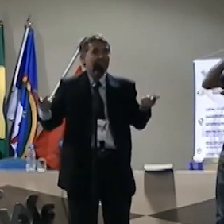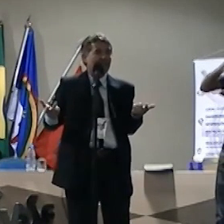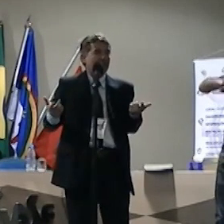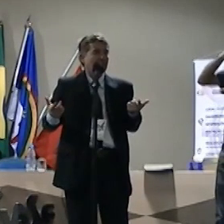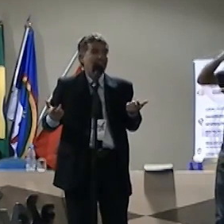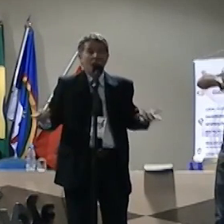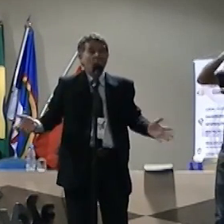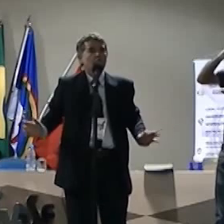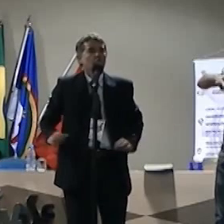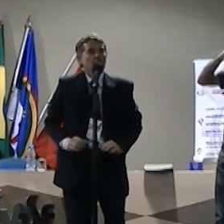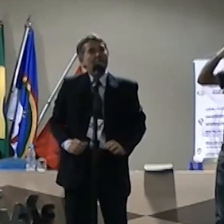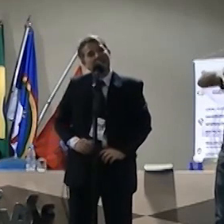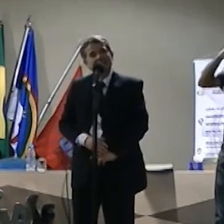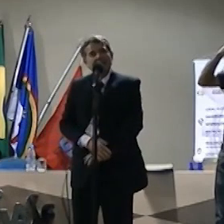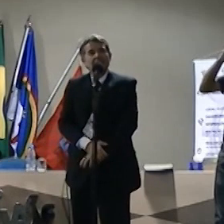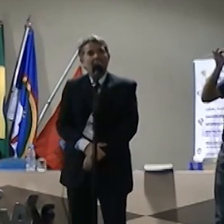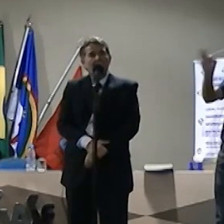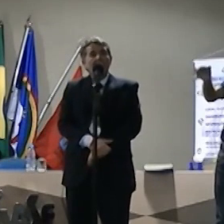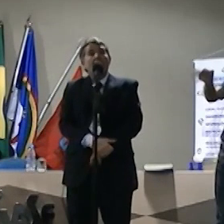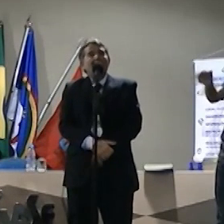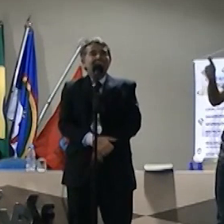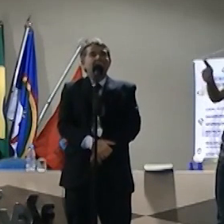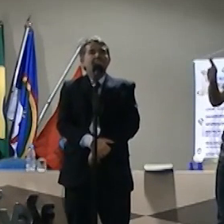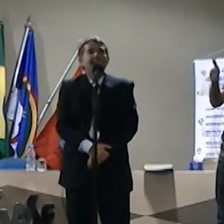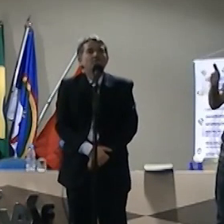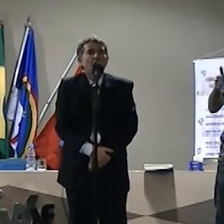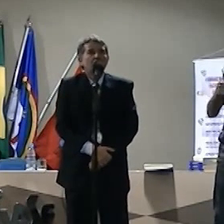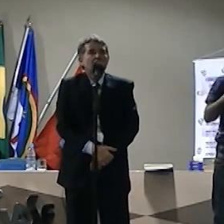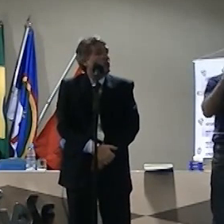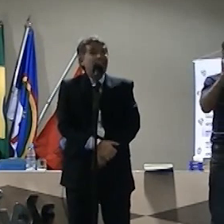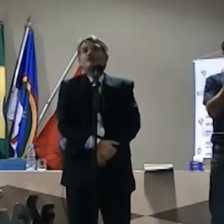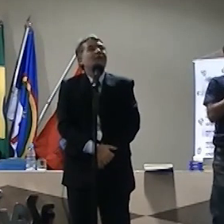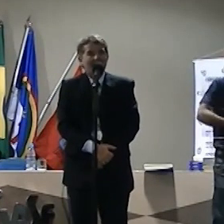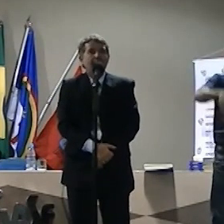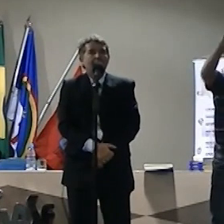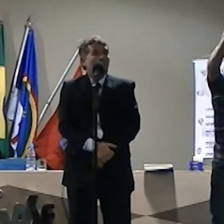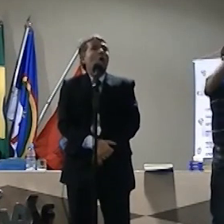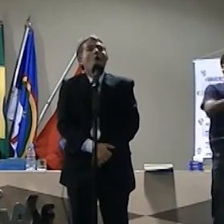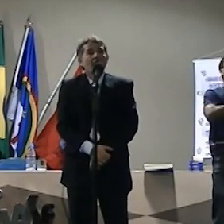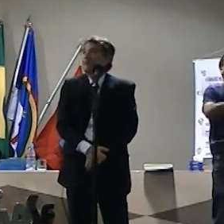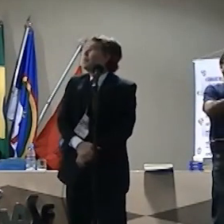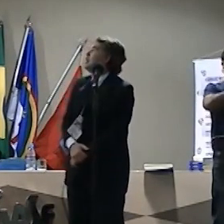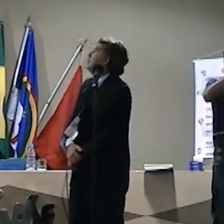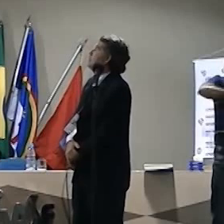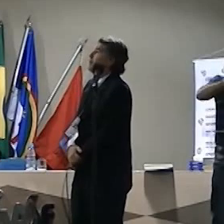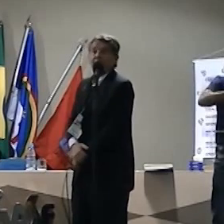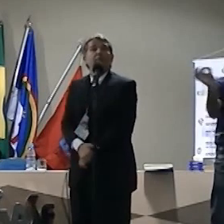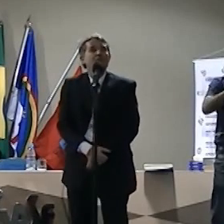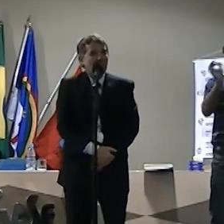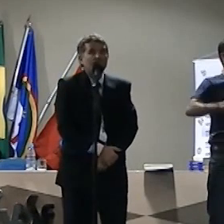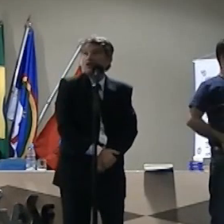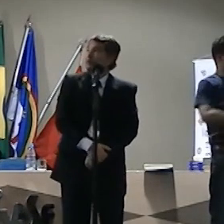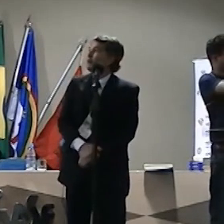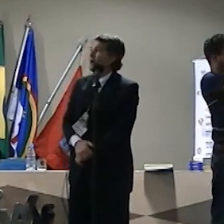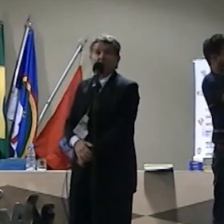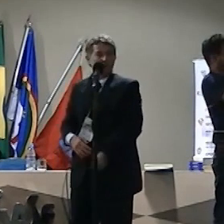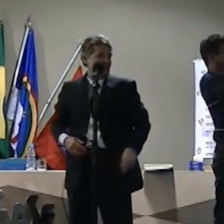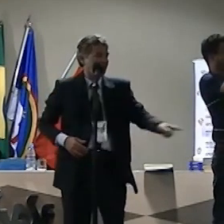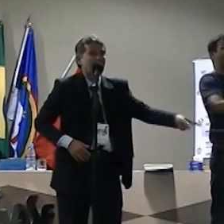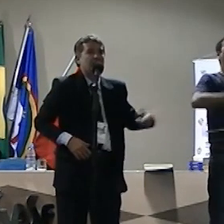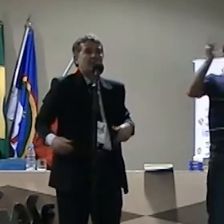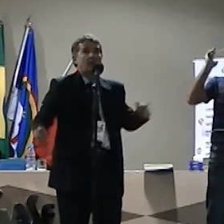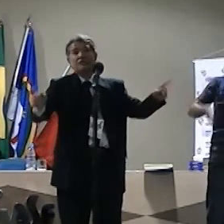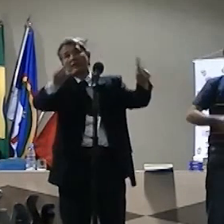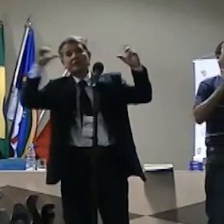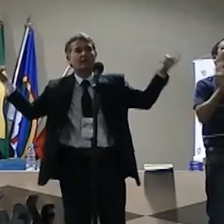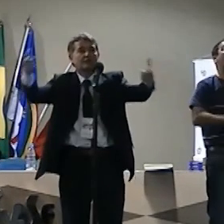vai se lembrando. O surdo chega na sala de aula, passa a manhã todinha, não leva um caderno, olha para um lado, bate papo, depois olha de novo, bate papo, depois chega e